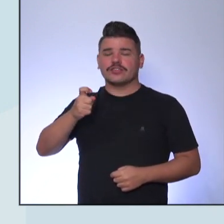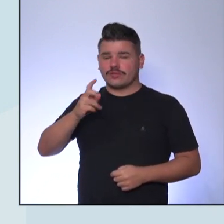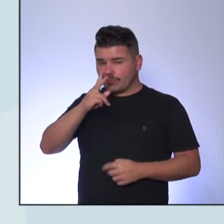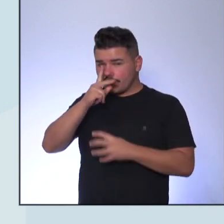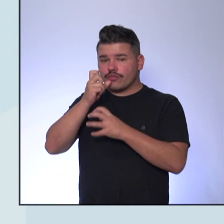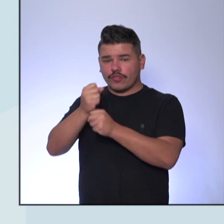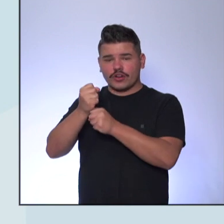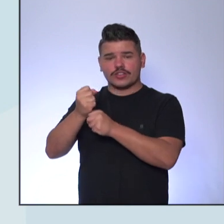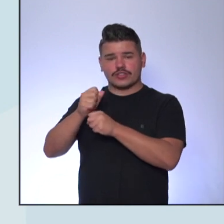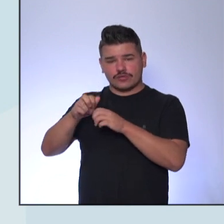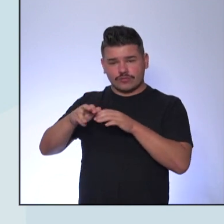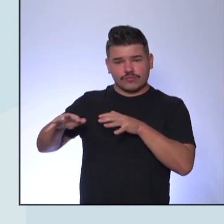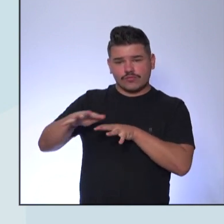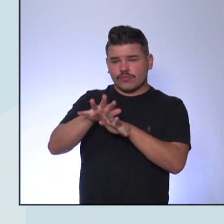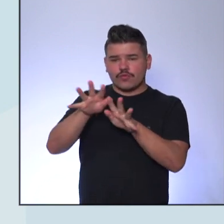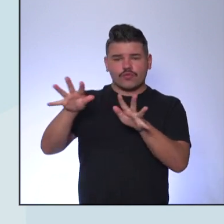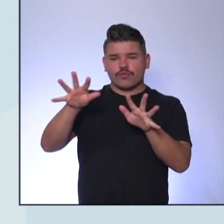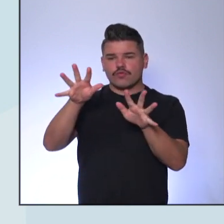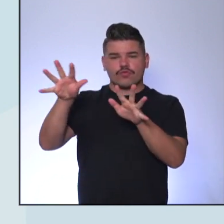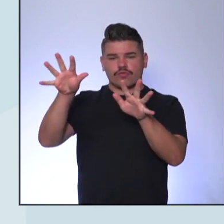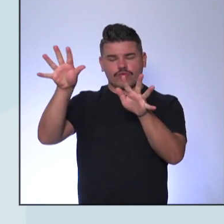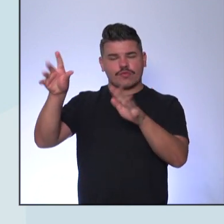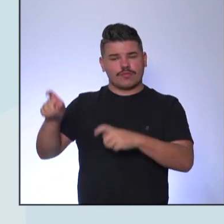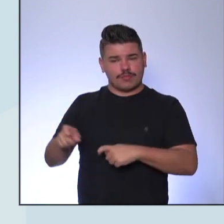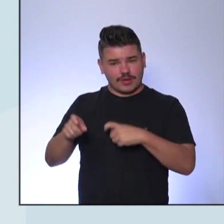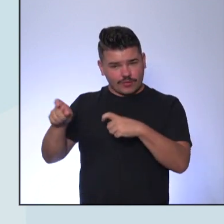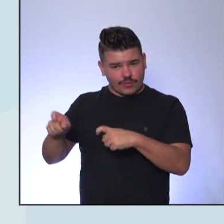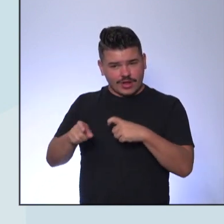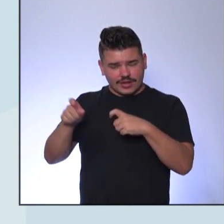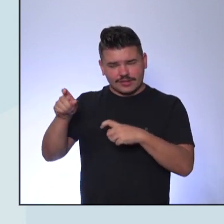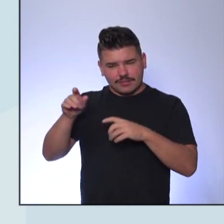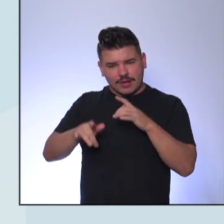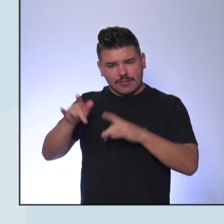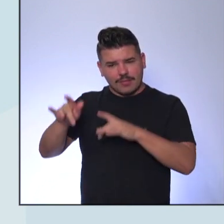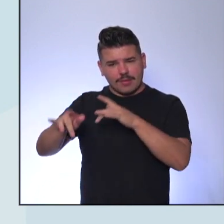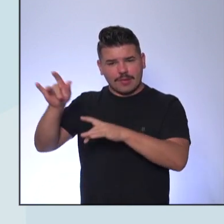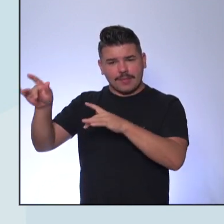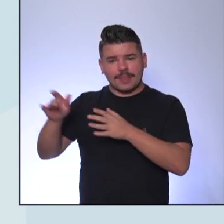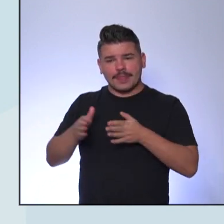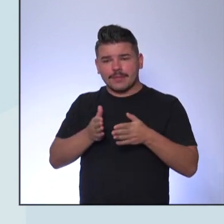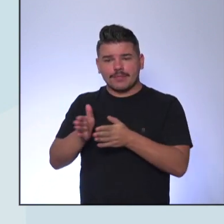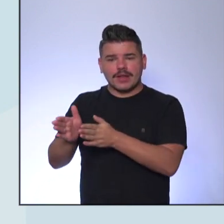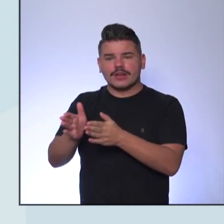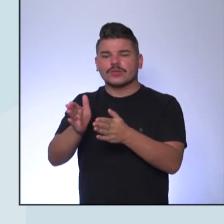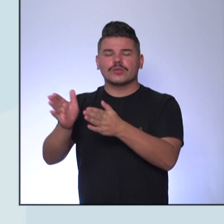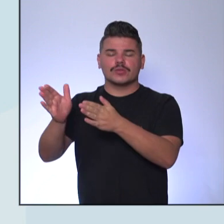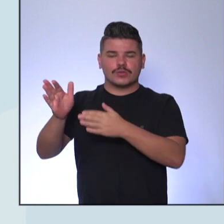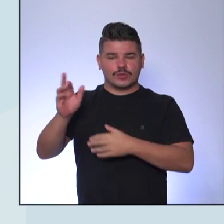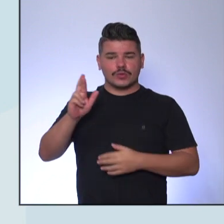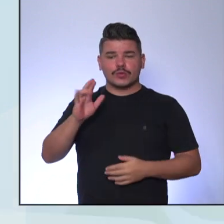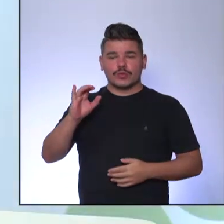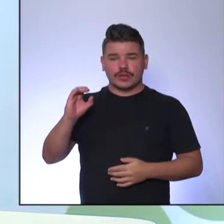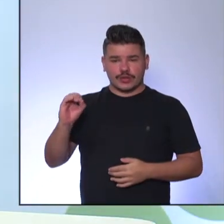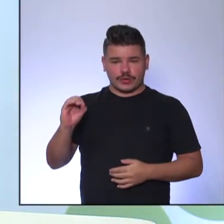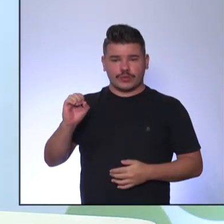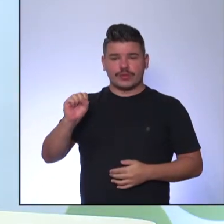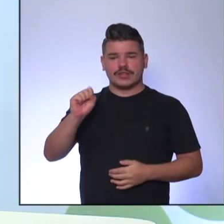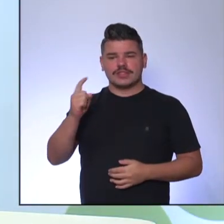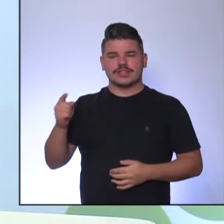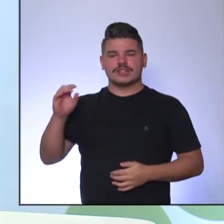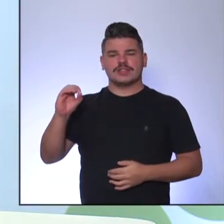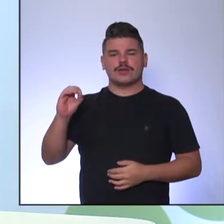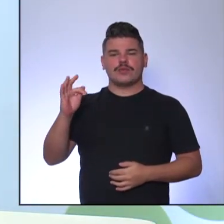intensa expansão, principalmente ali, olha, permeando o Rio São Francisco. Isso é bem importante da